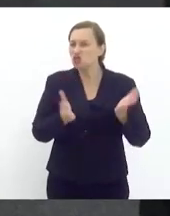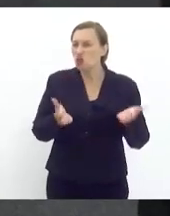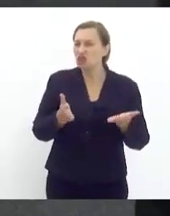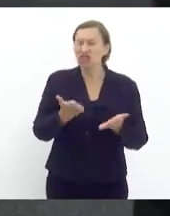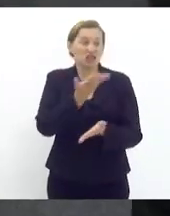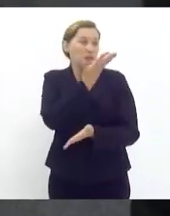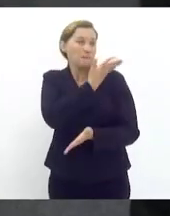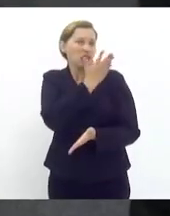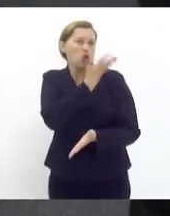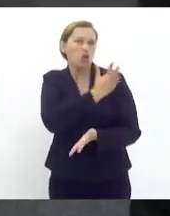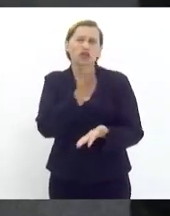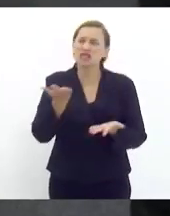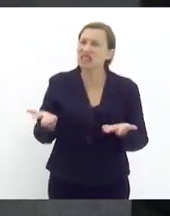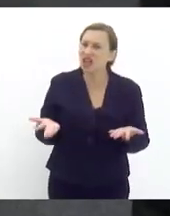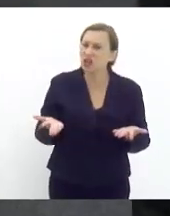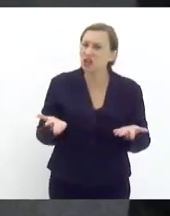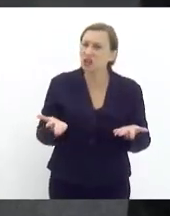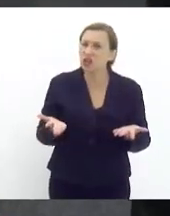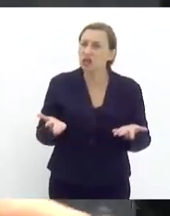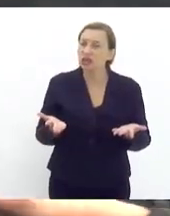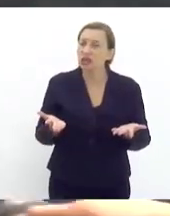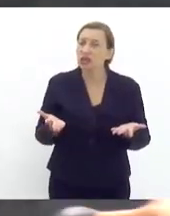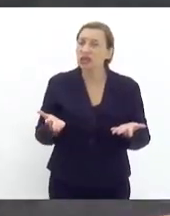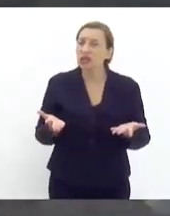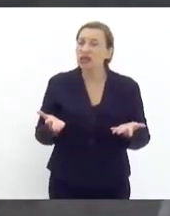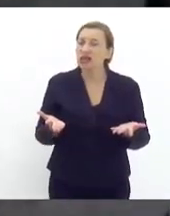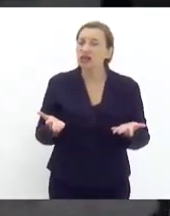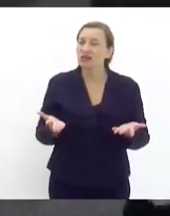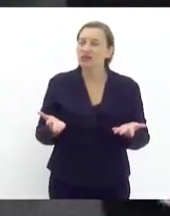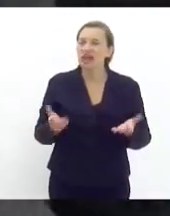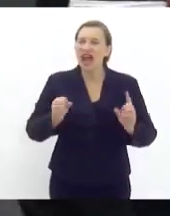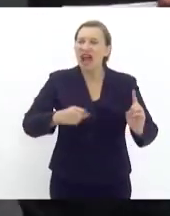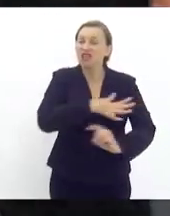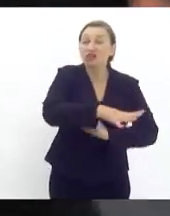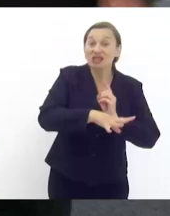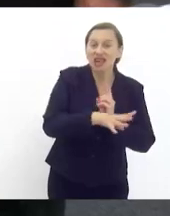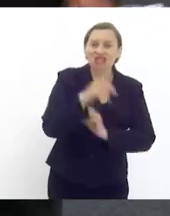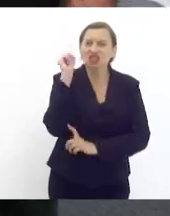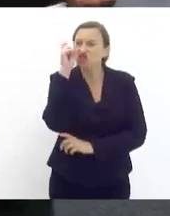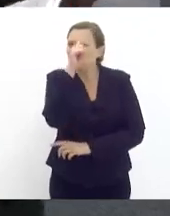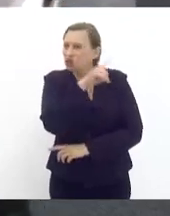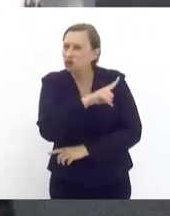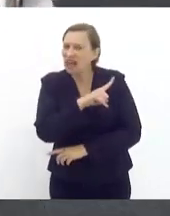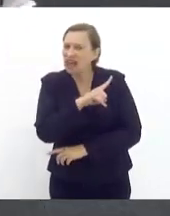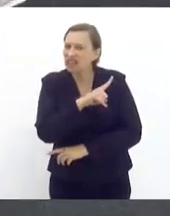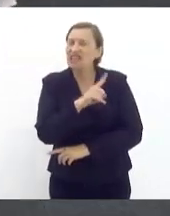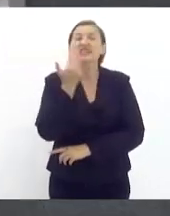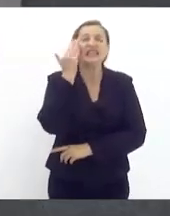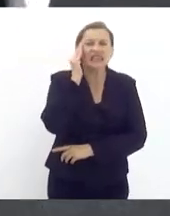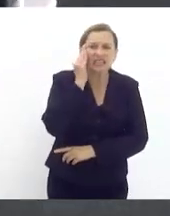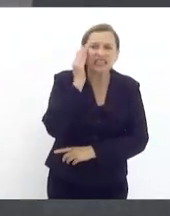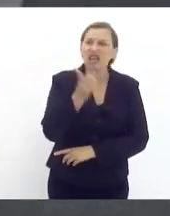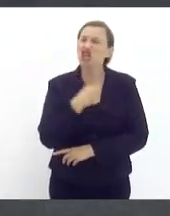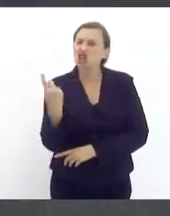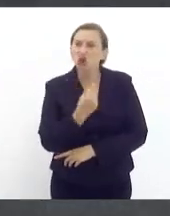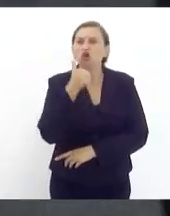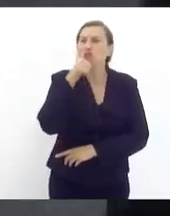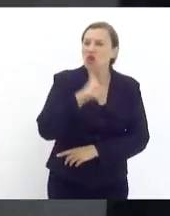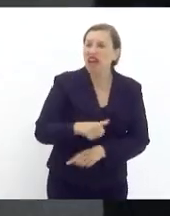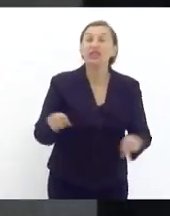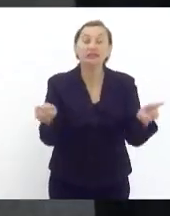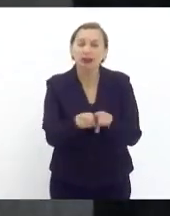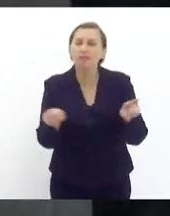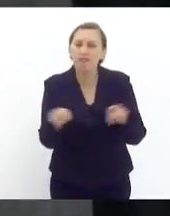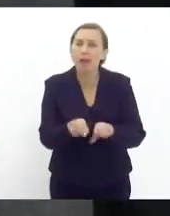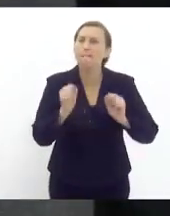discriminação esse tipo de preconceito é a sociedade está com dificuldade aí de entender que nós mulheres também